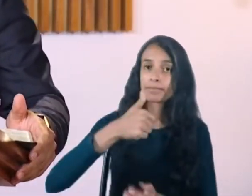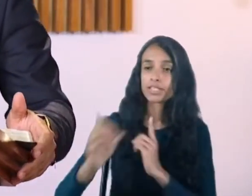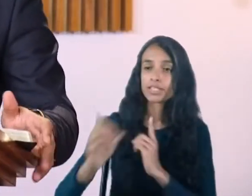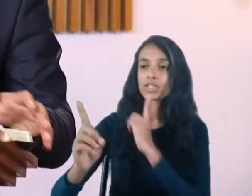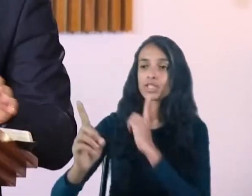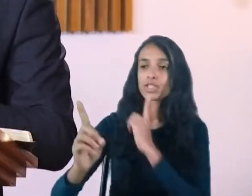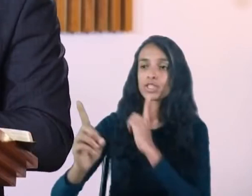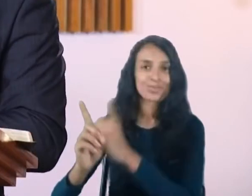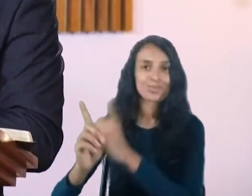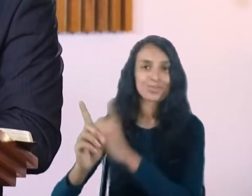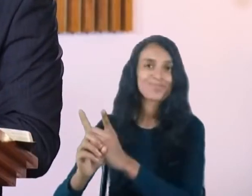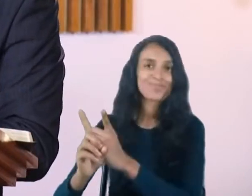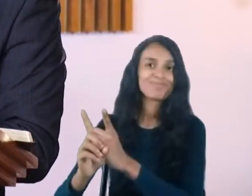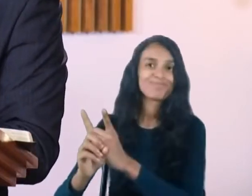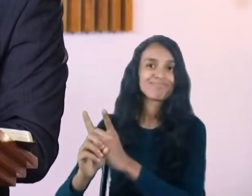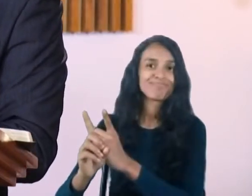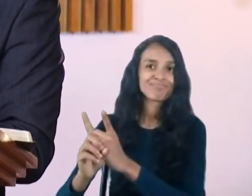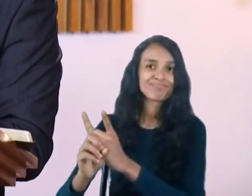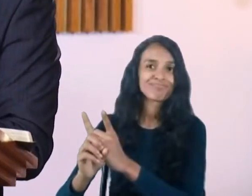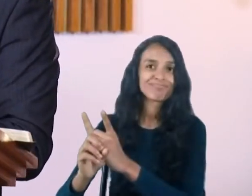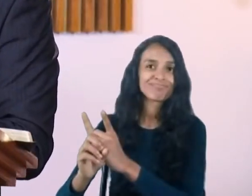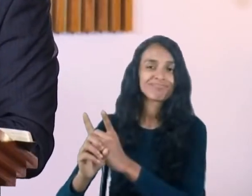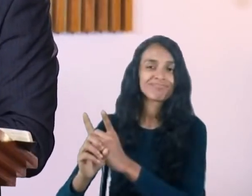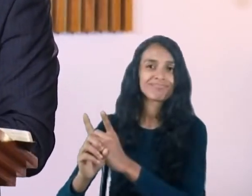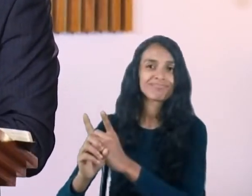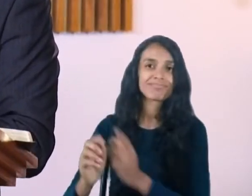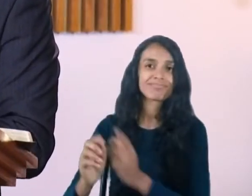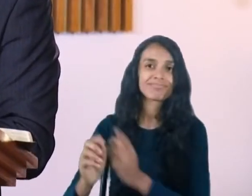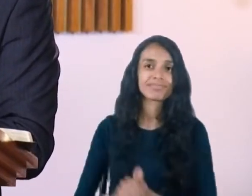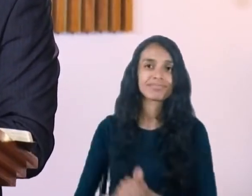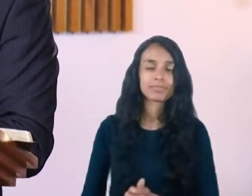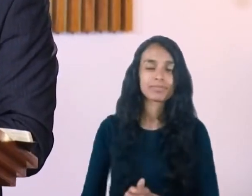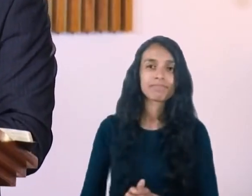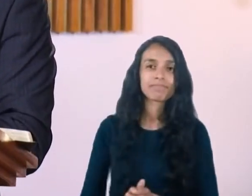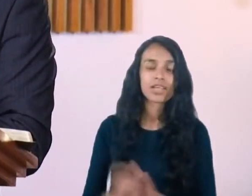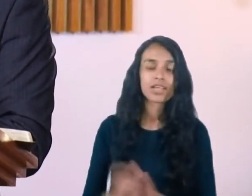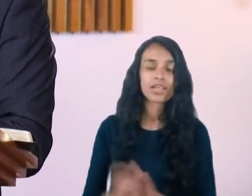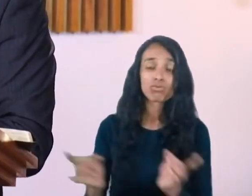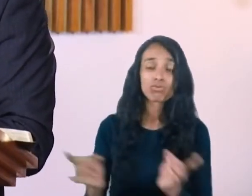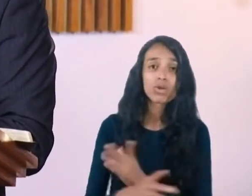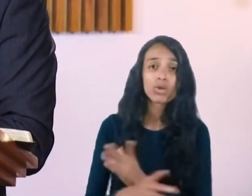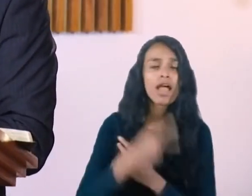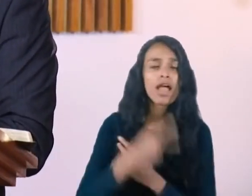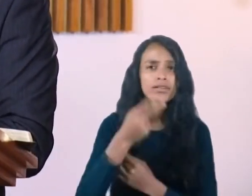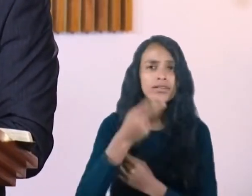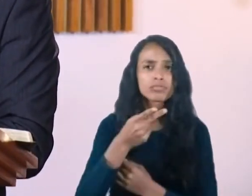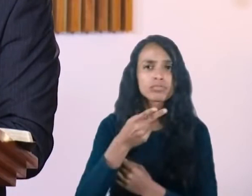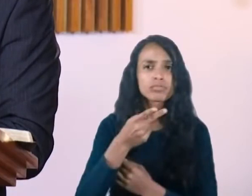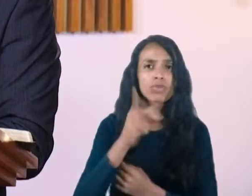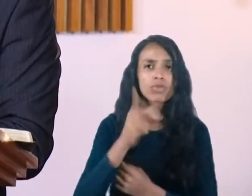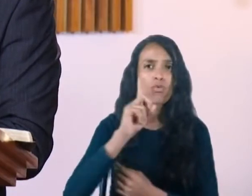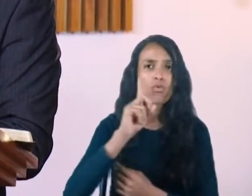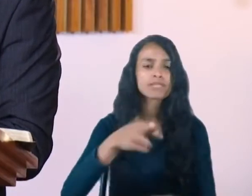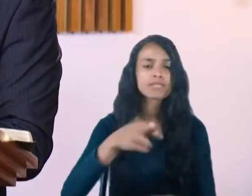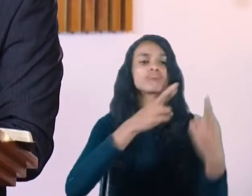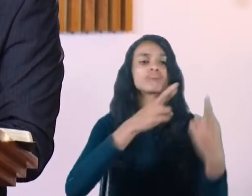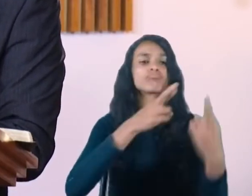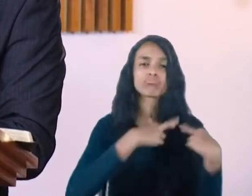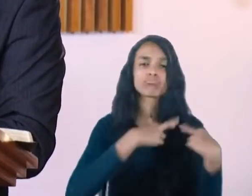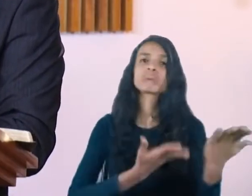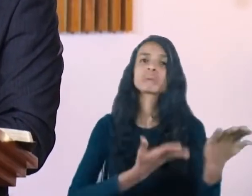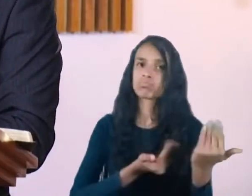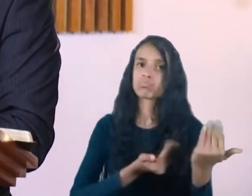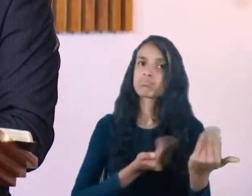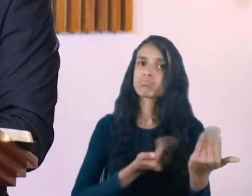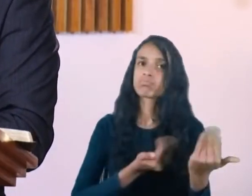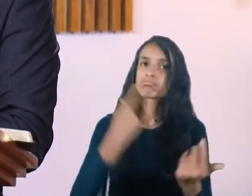Desceu. E eu quero concluir dizendo para você, que é diretor de jovens aí na sua igreja, que